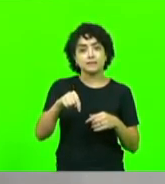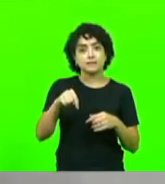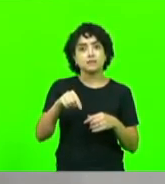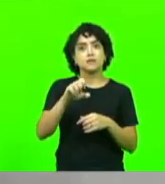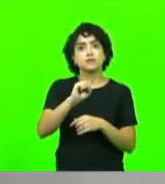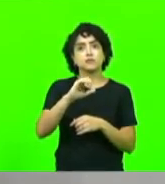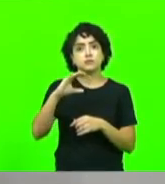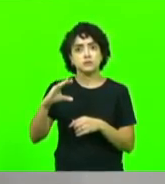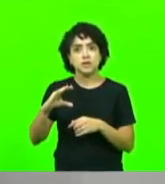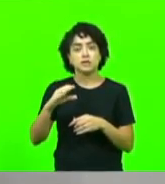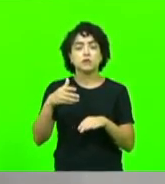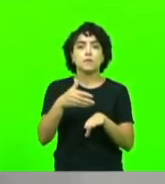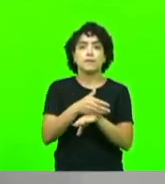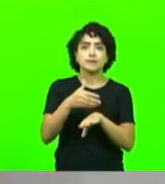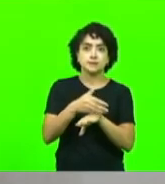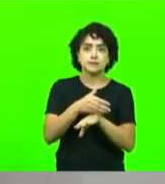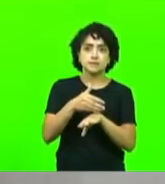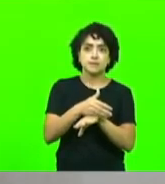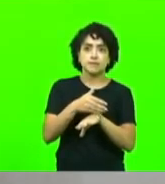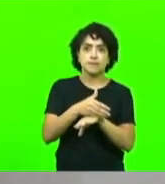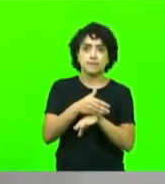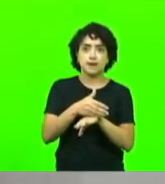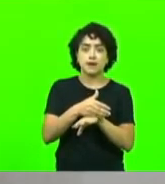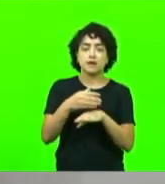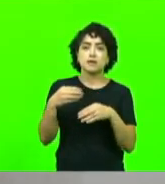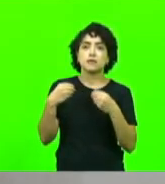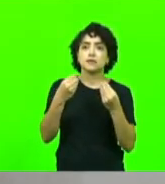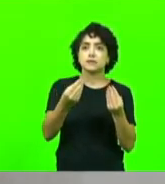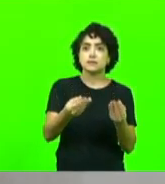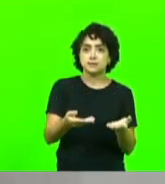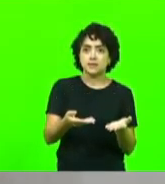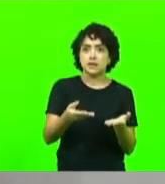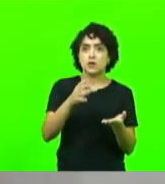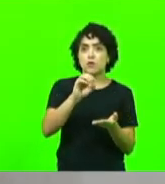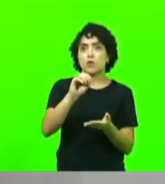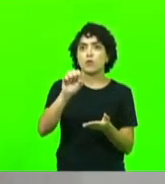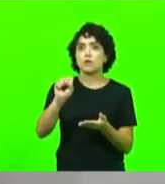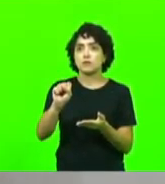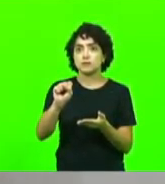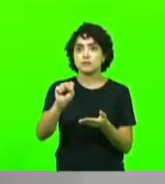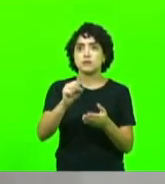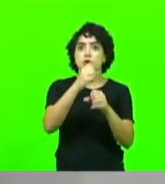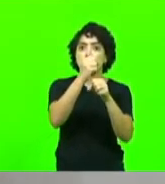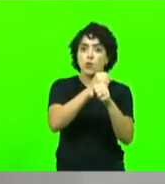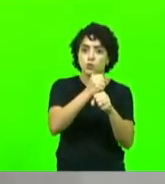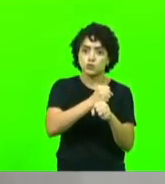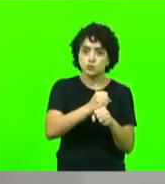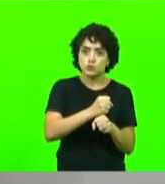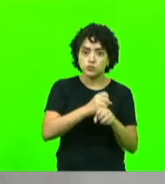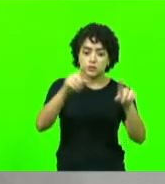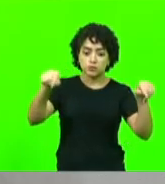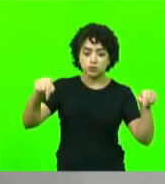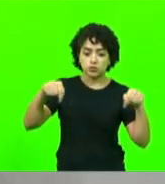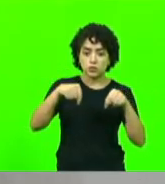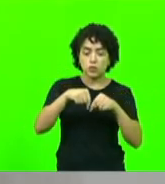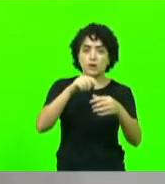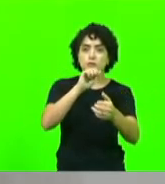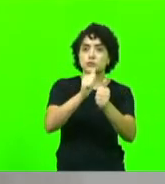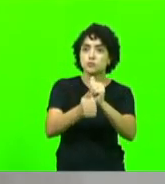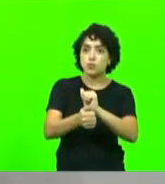para participar do ato de entrega de ordens de serviço para a construção de quadras poliesportivas